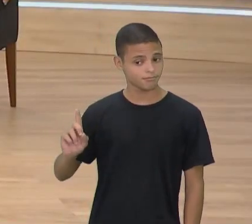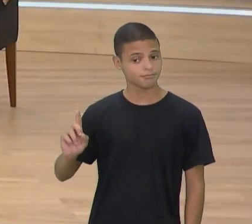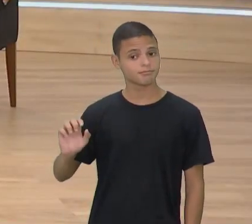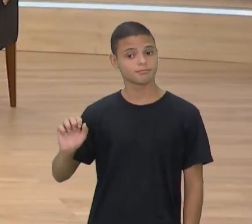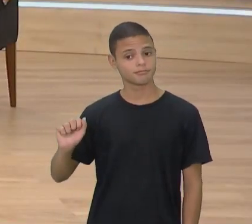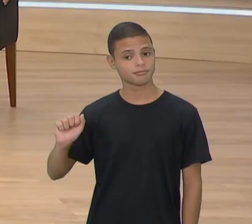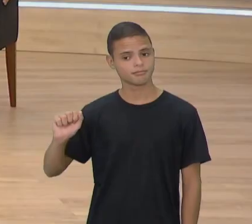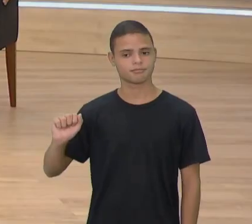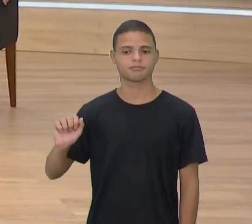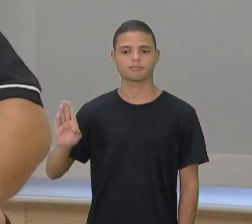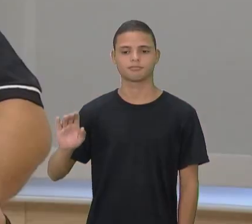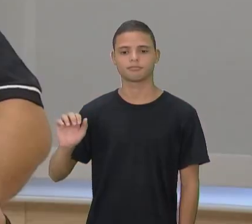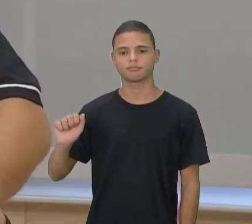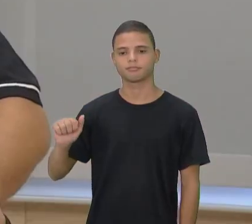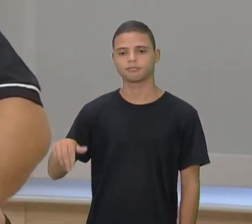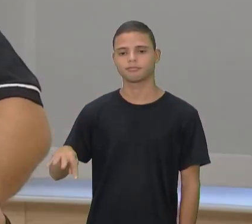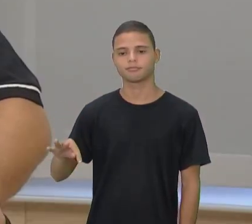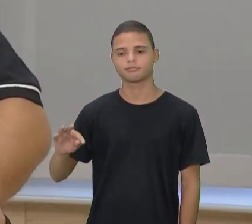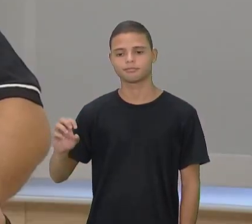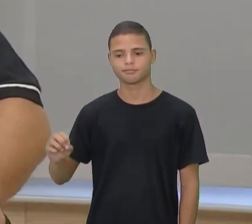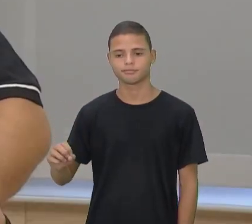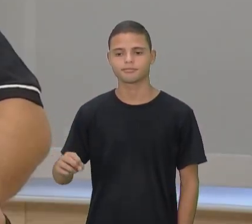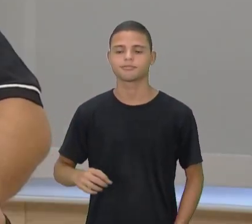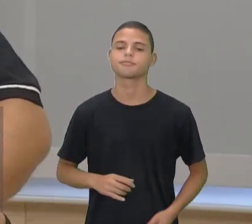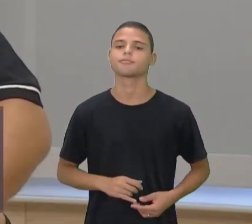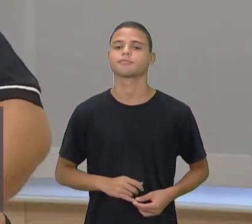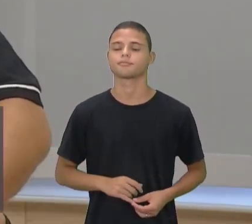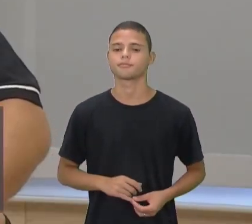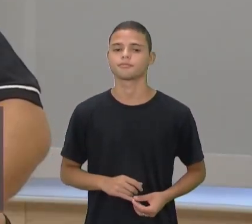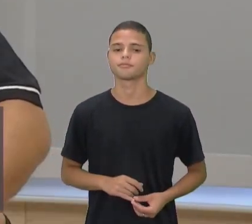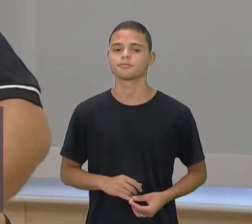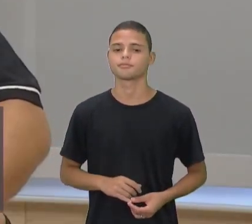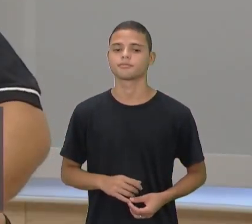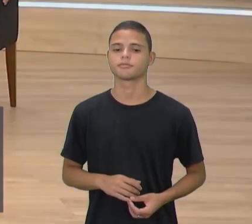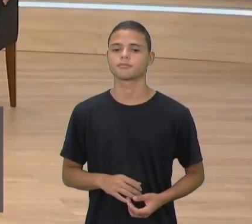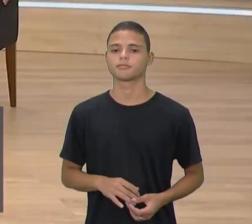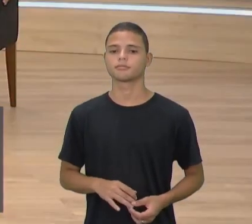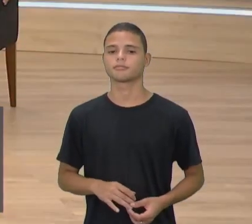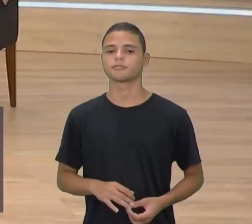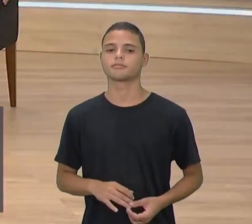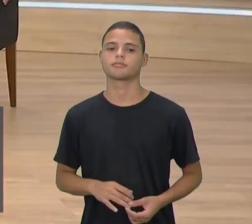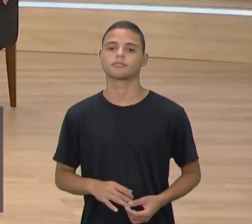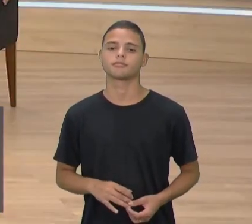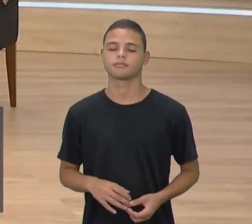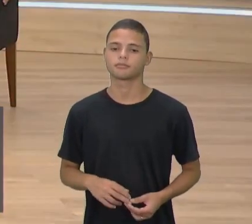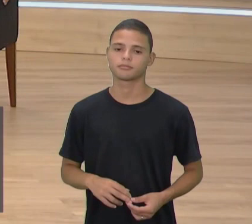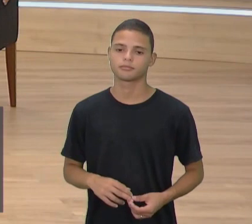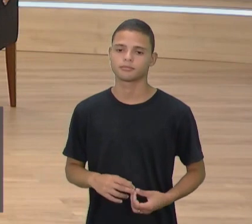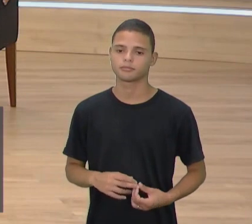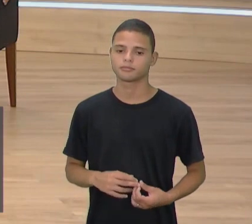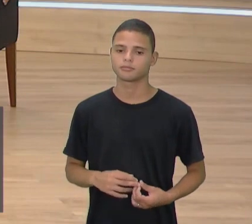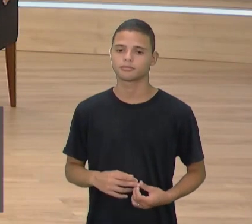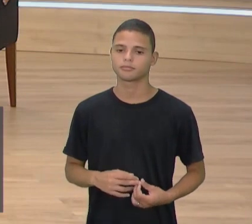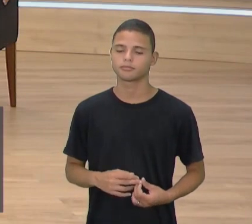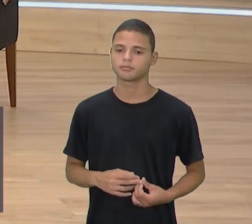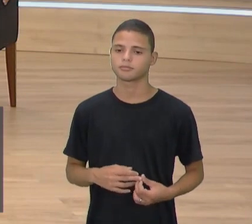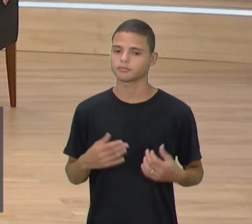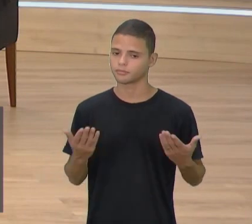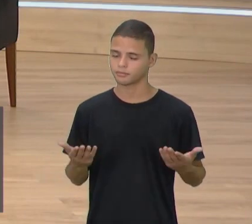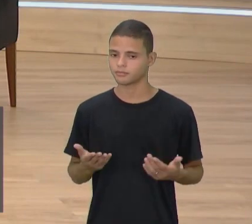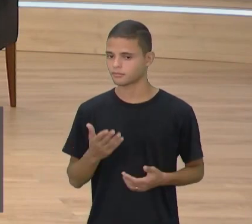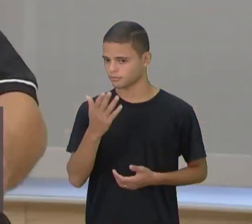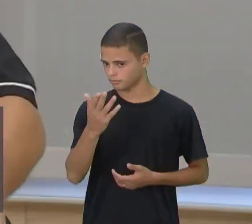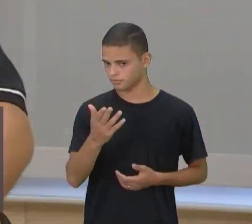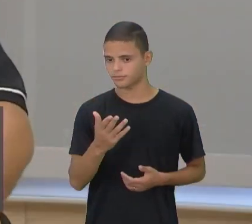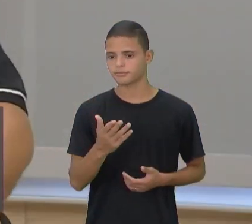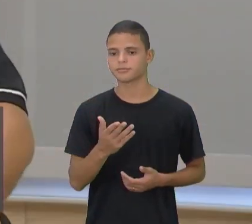mais um vilão, né, do que um herói, né, o amianto, né? E, então, você, estudante, já